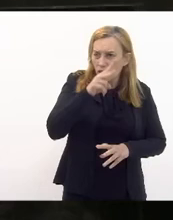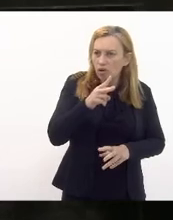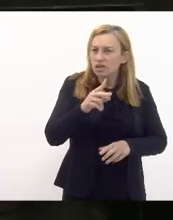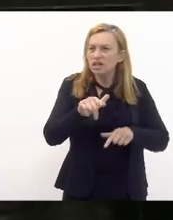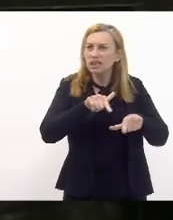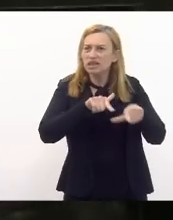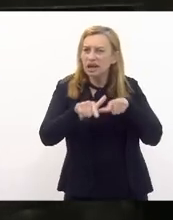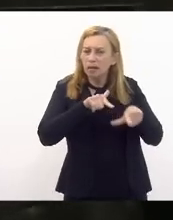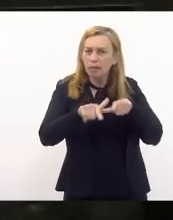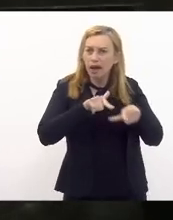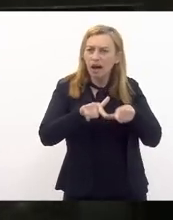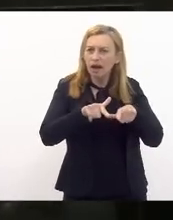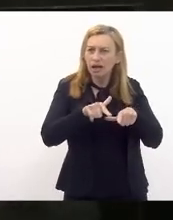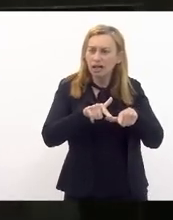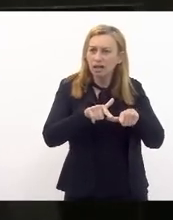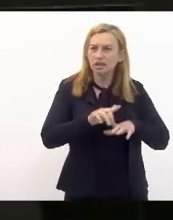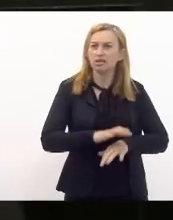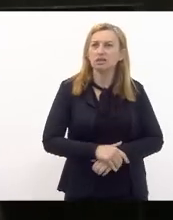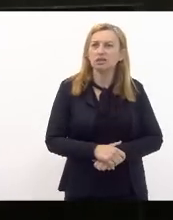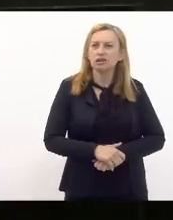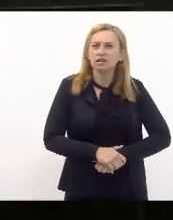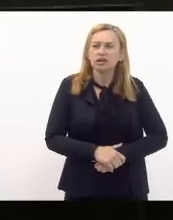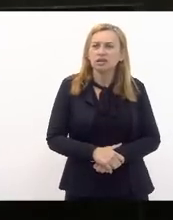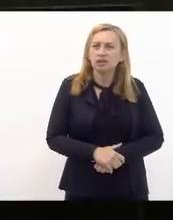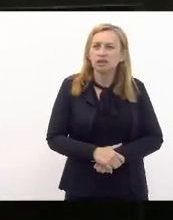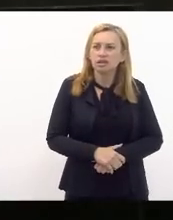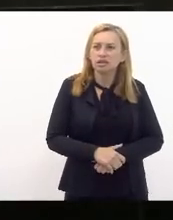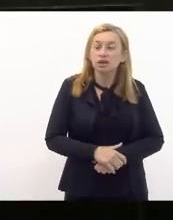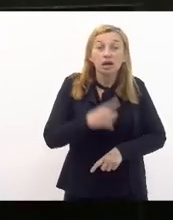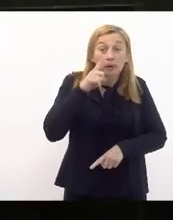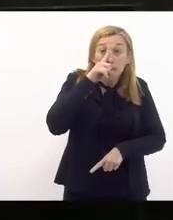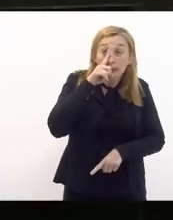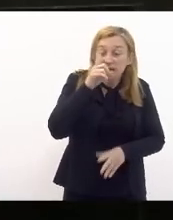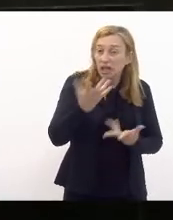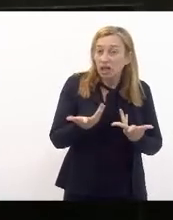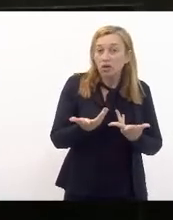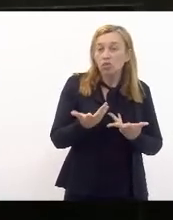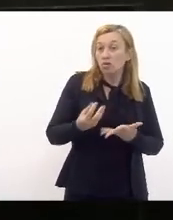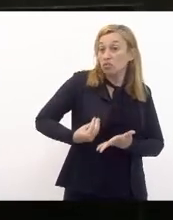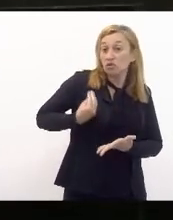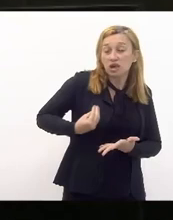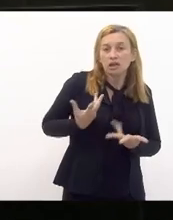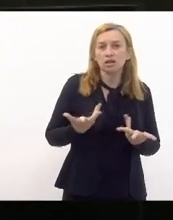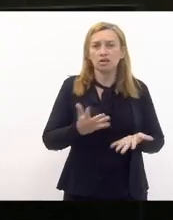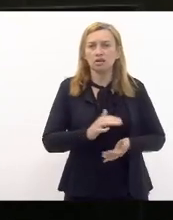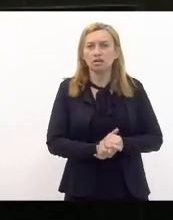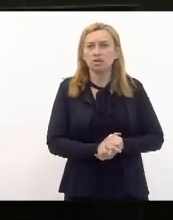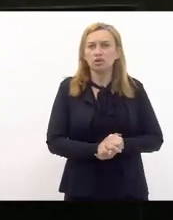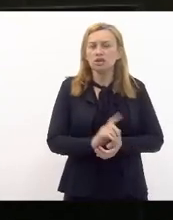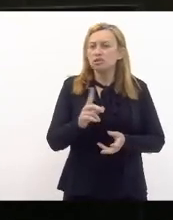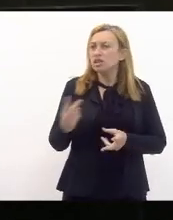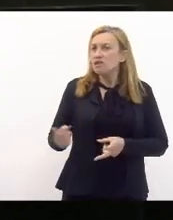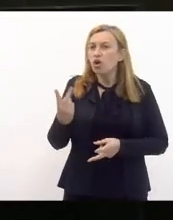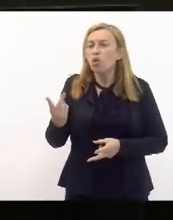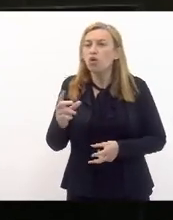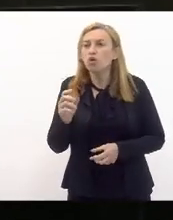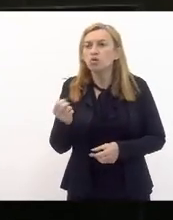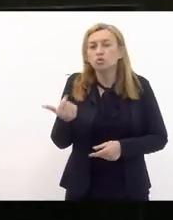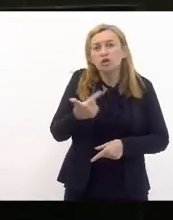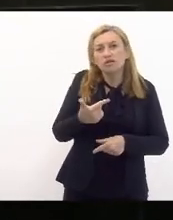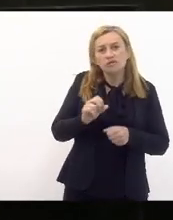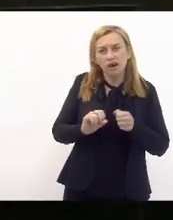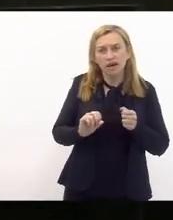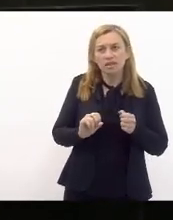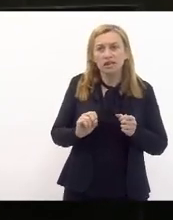trabalha você coloca sua vida em risco e você não é reconhecido você não tem um mérito do que você faz a